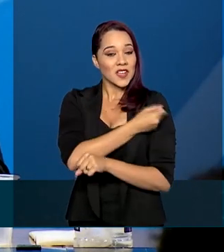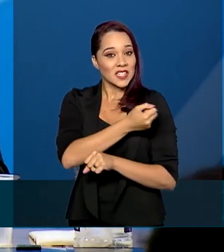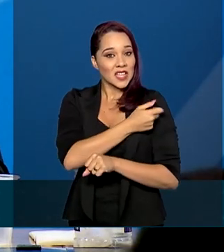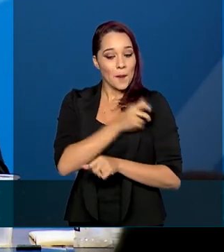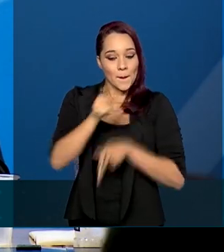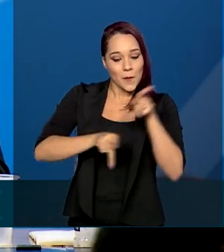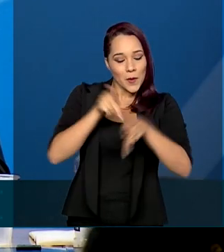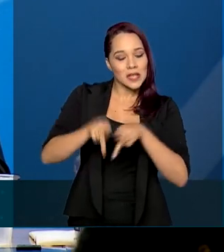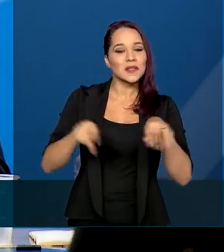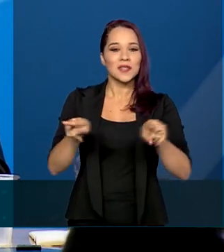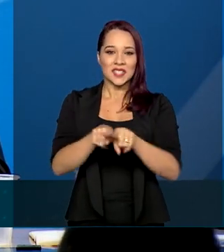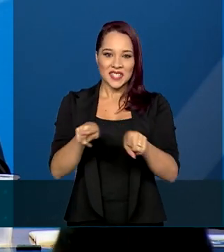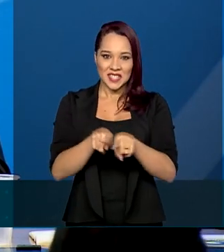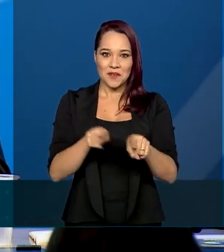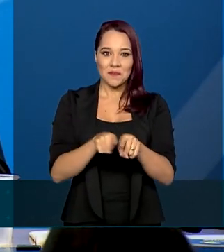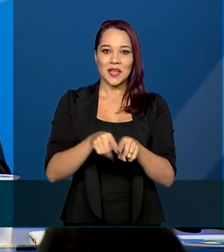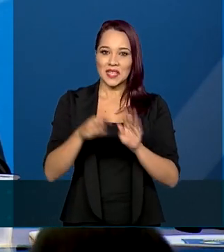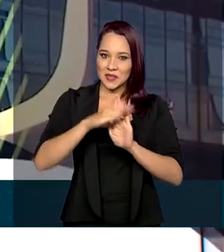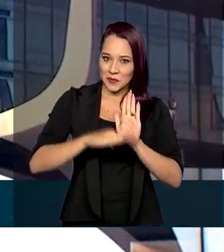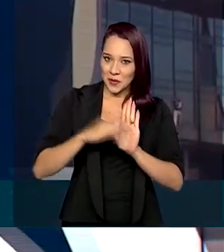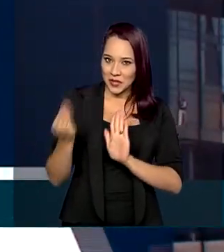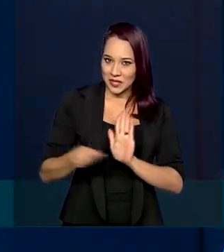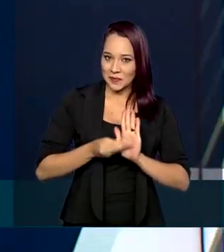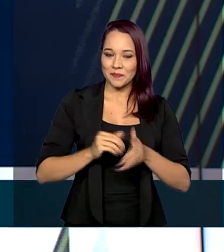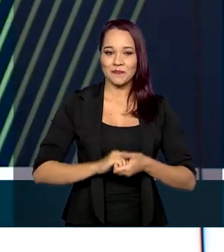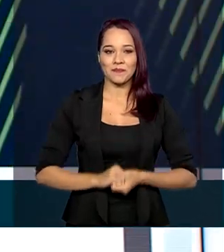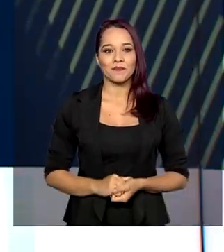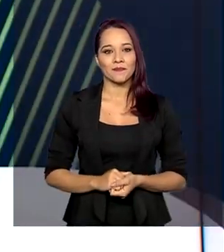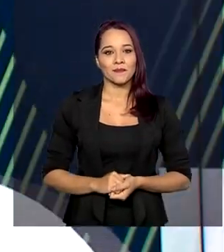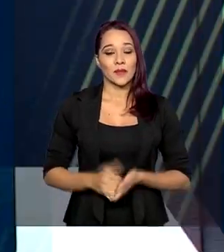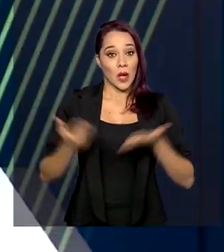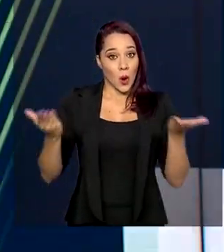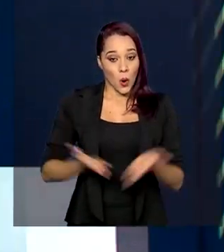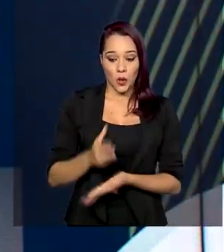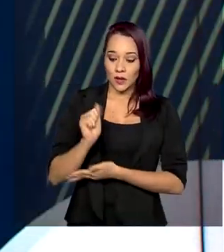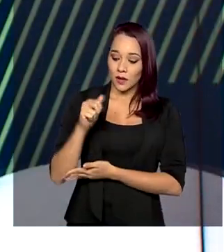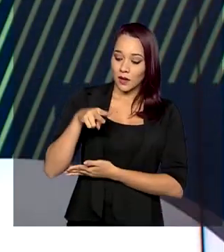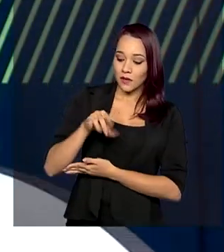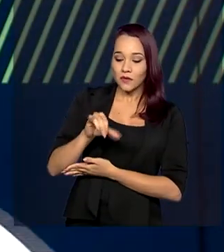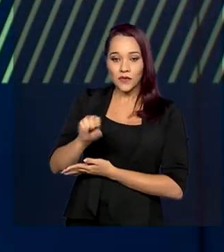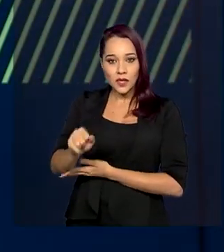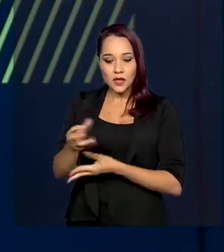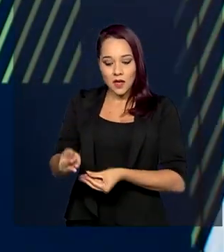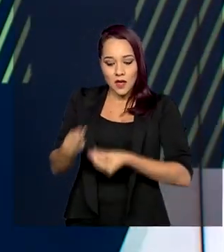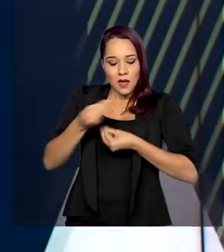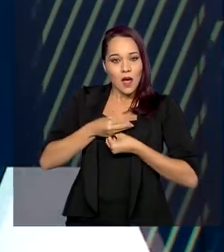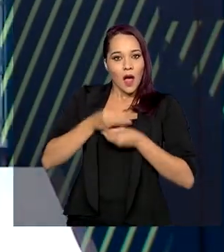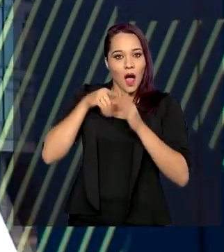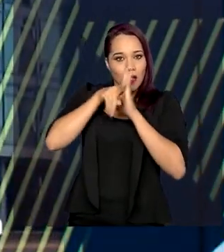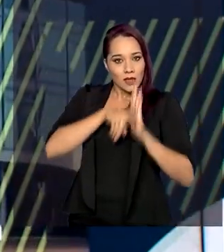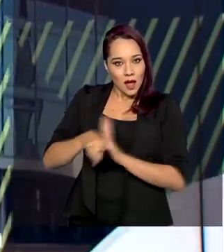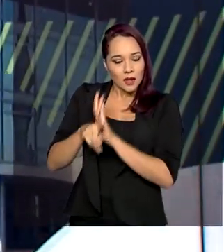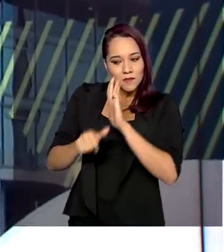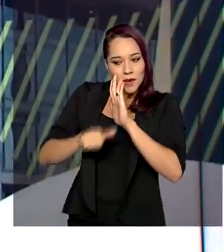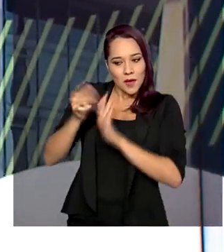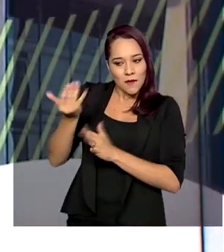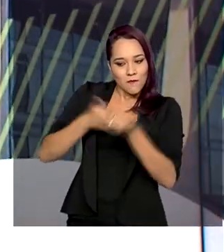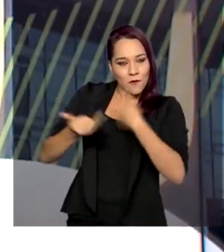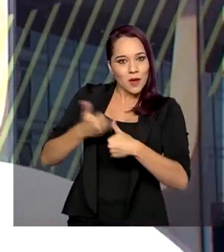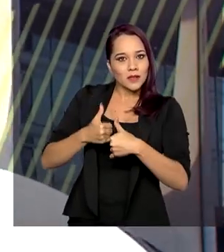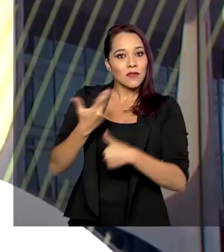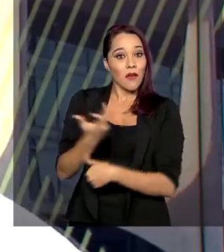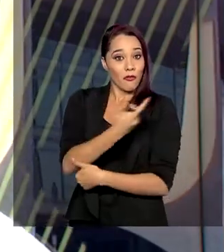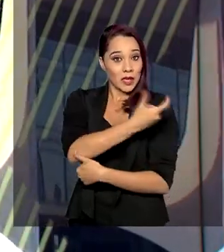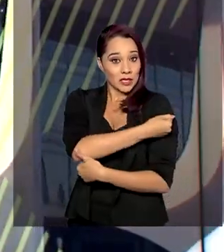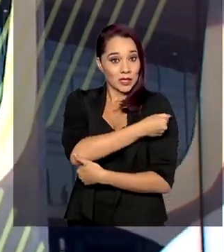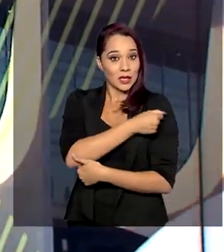população também nesse programa. Hoje a Anvisa recebeu para análise as primeiras informações sobre a vacina